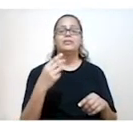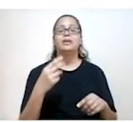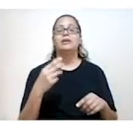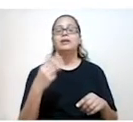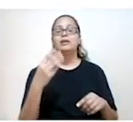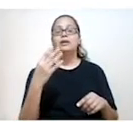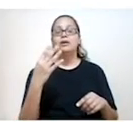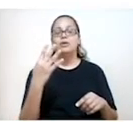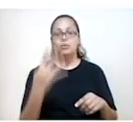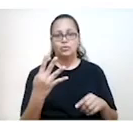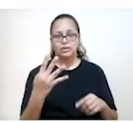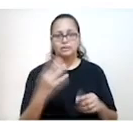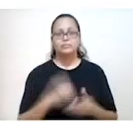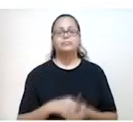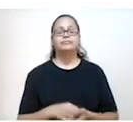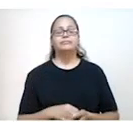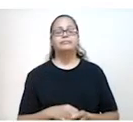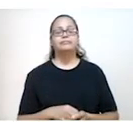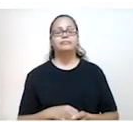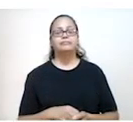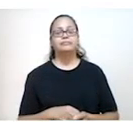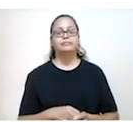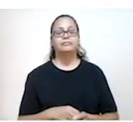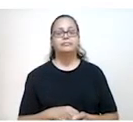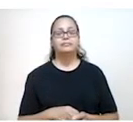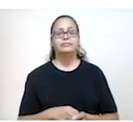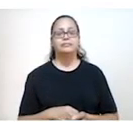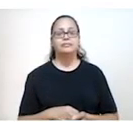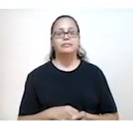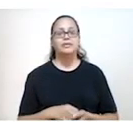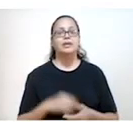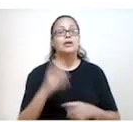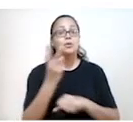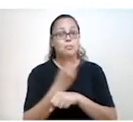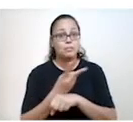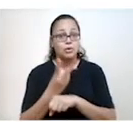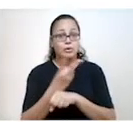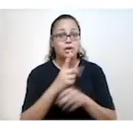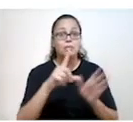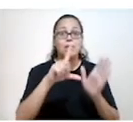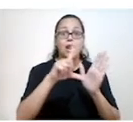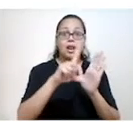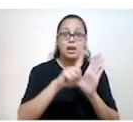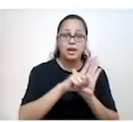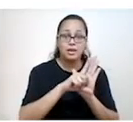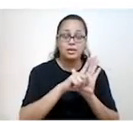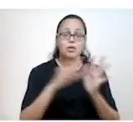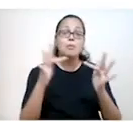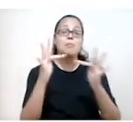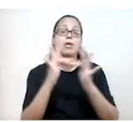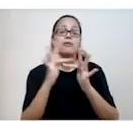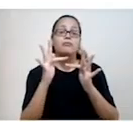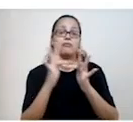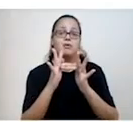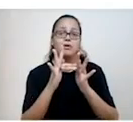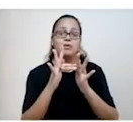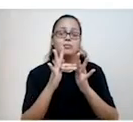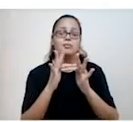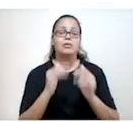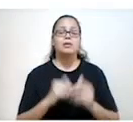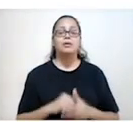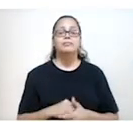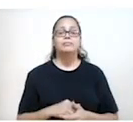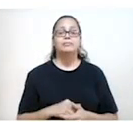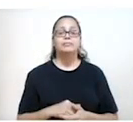8 quadrados, certo? Então, a gente tem que buscar uma lei de formação, uma fórmula,